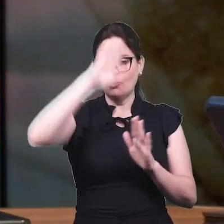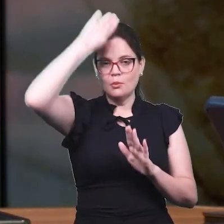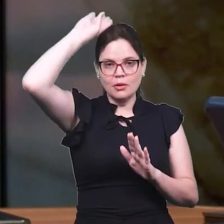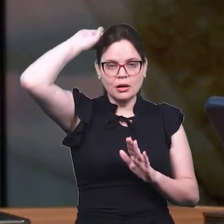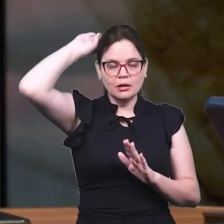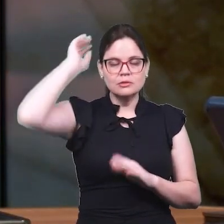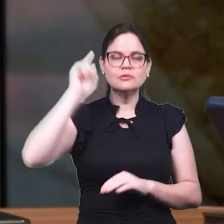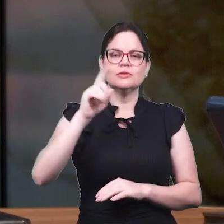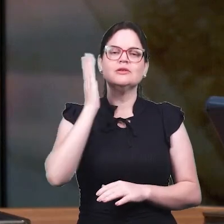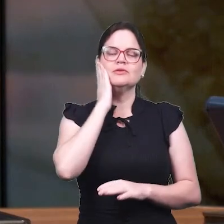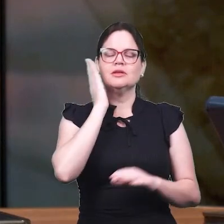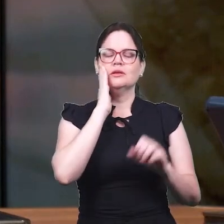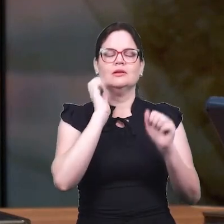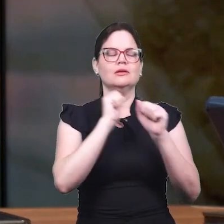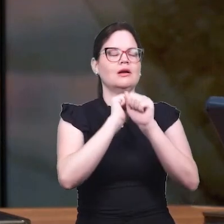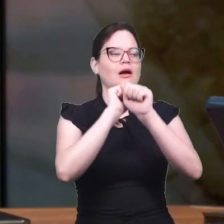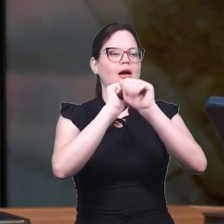Romanos,